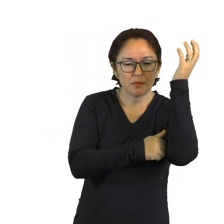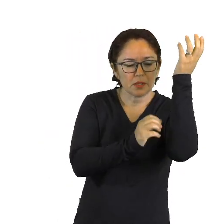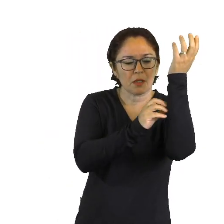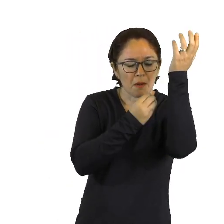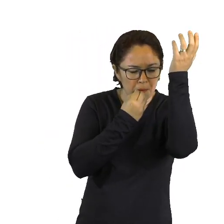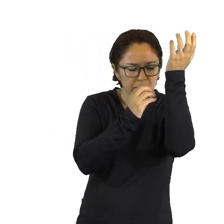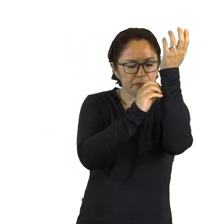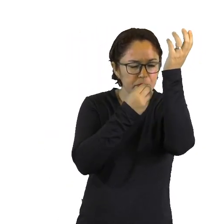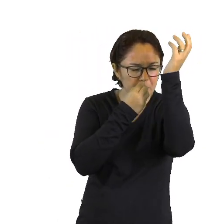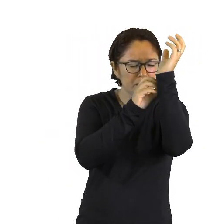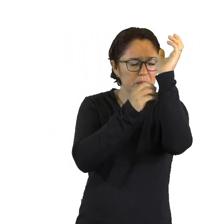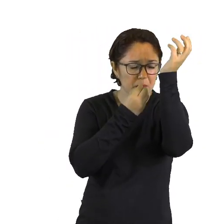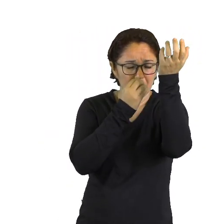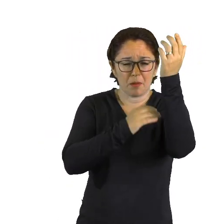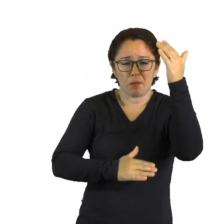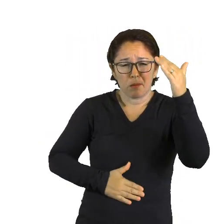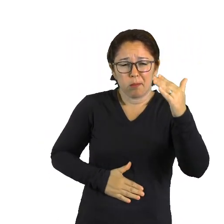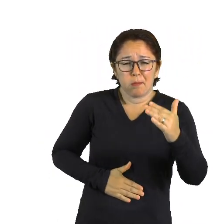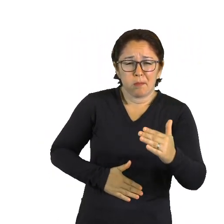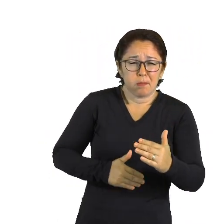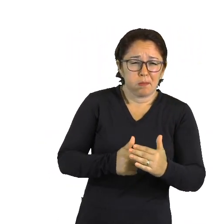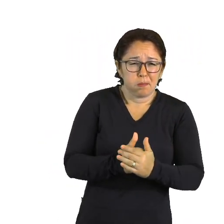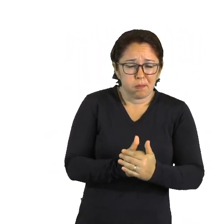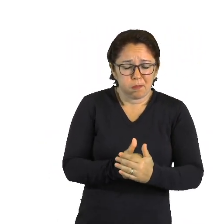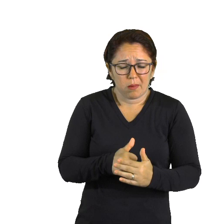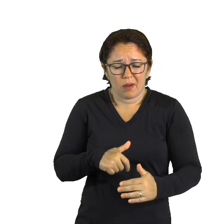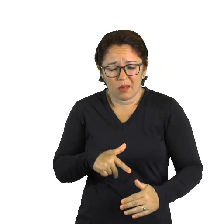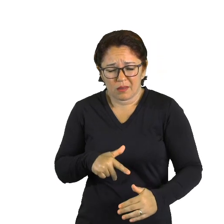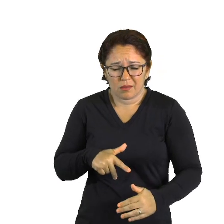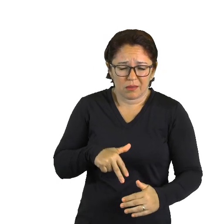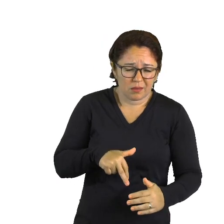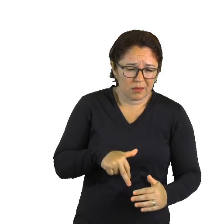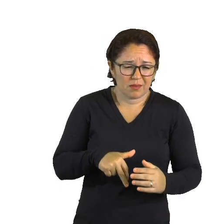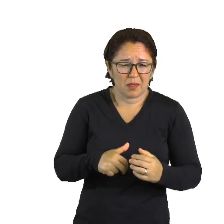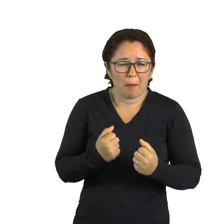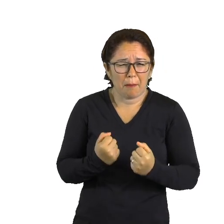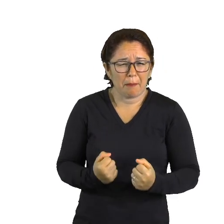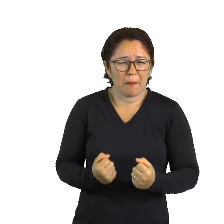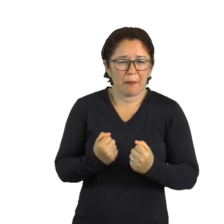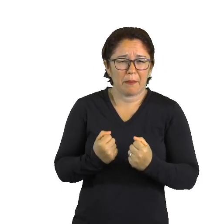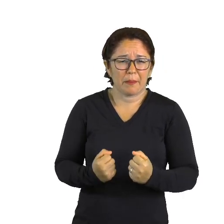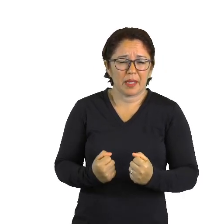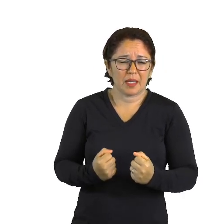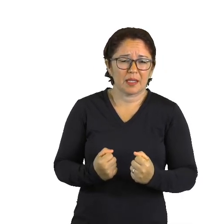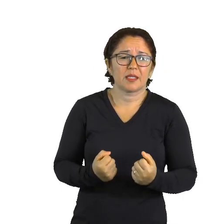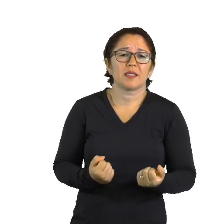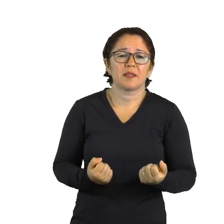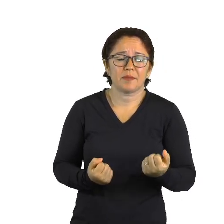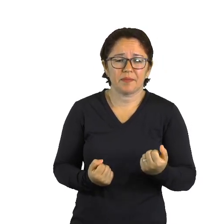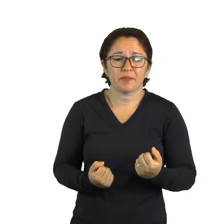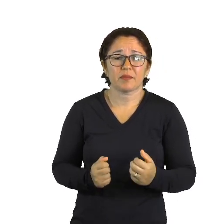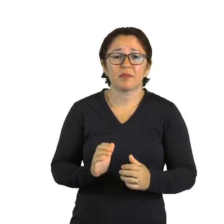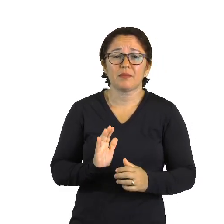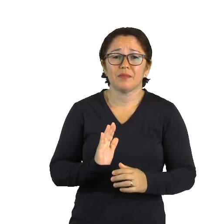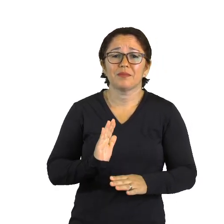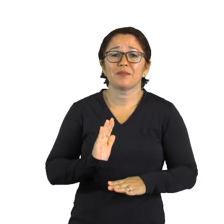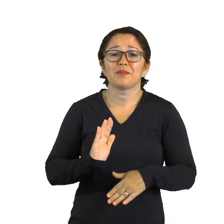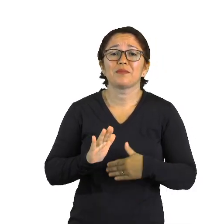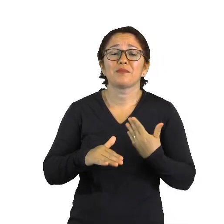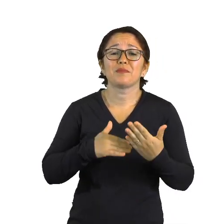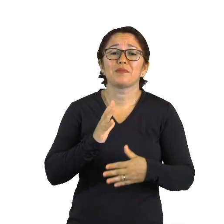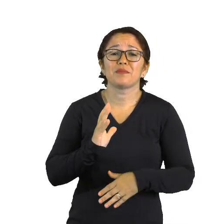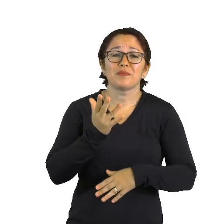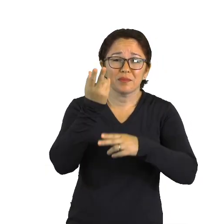ficar pesadão, sem conseguir sair do lugar. O máximo que conseguiu foi fazer muito cocozinho